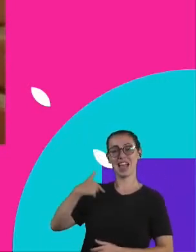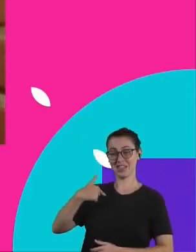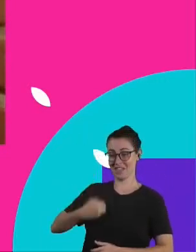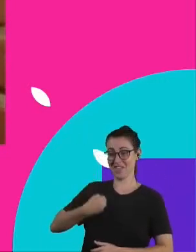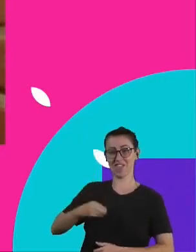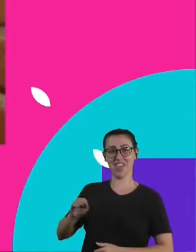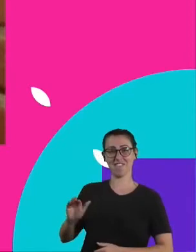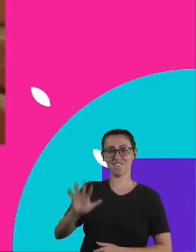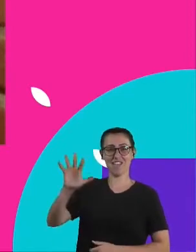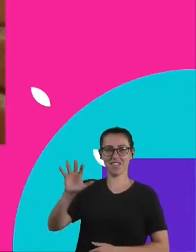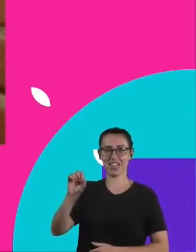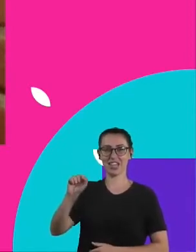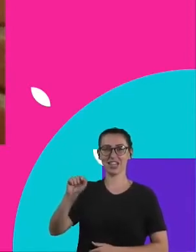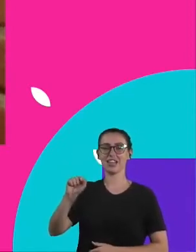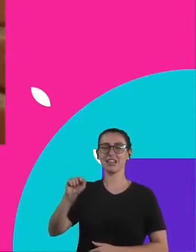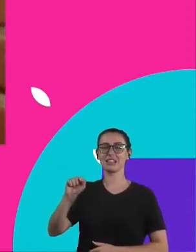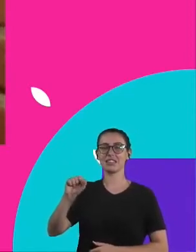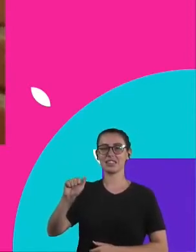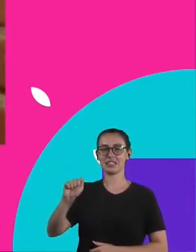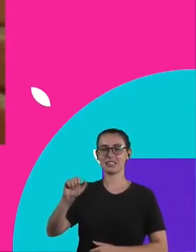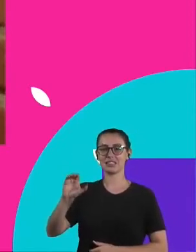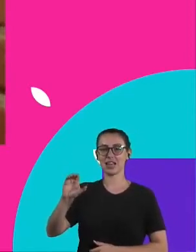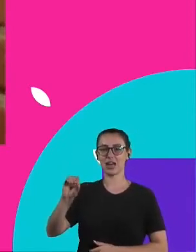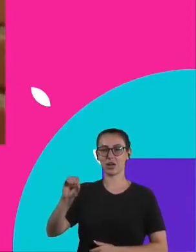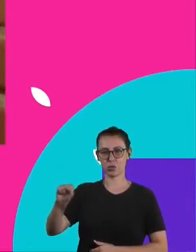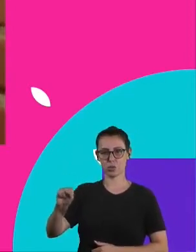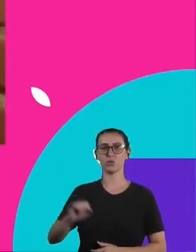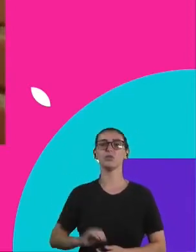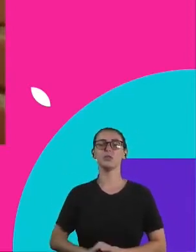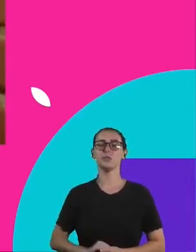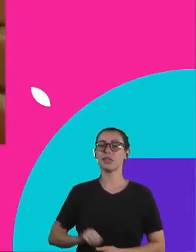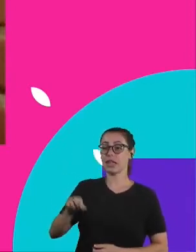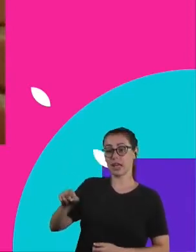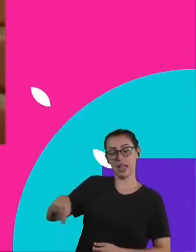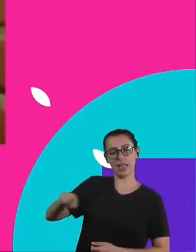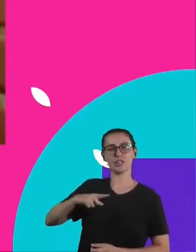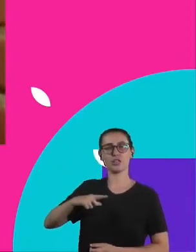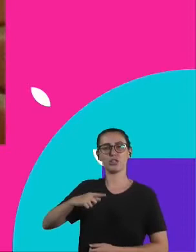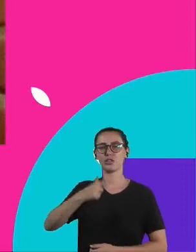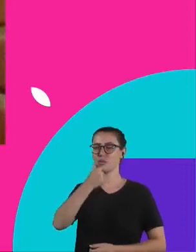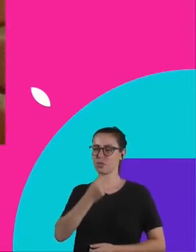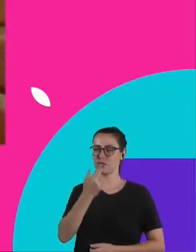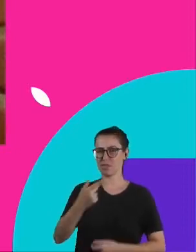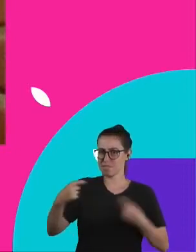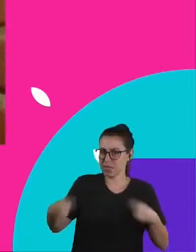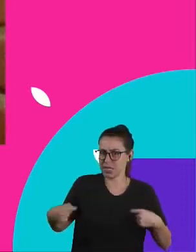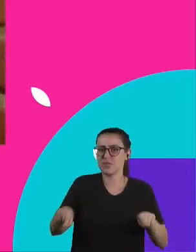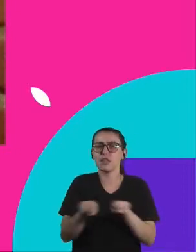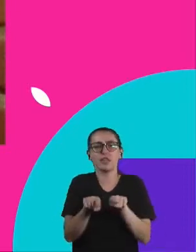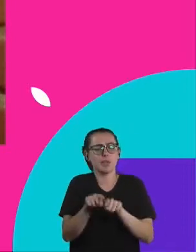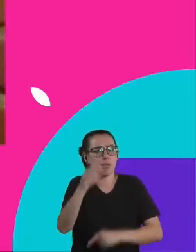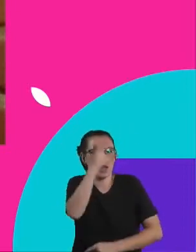Senador Camará, tinha um bandido lá que adorava o Caetano Veloso. Ele dizia, olha, você precisa também